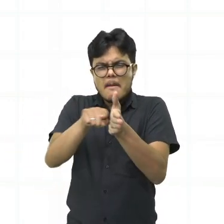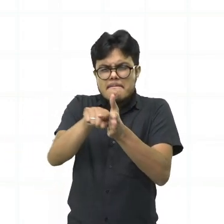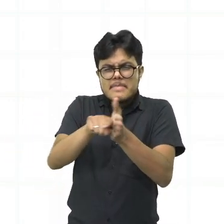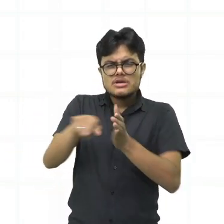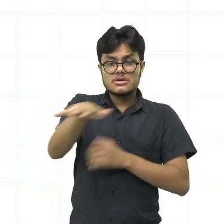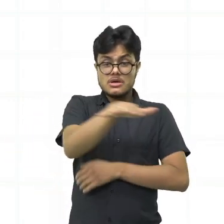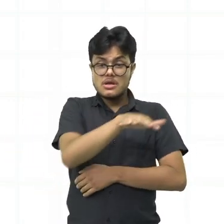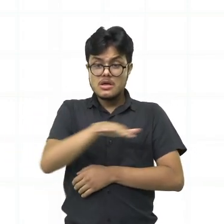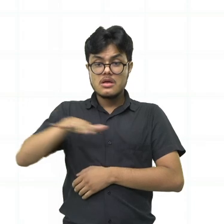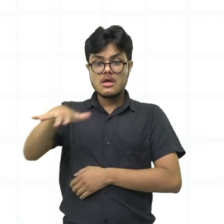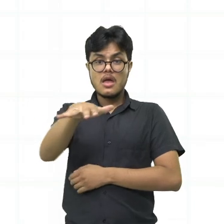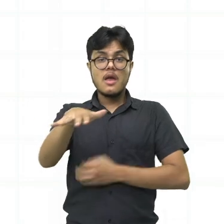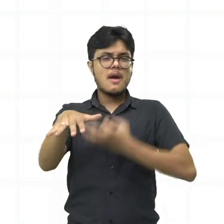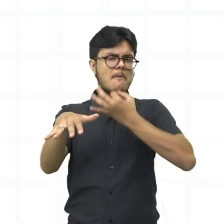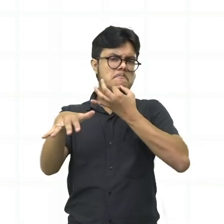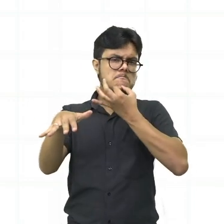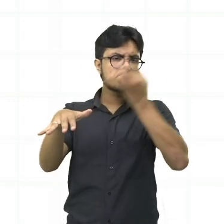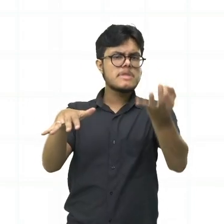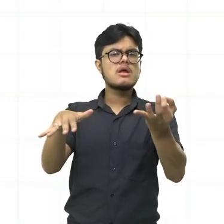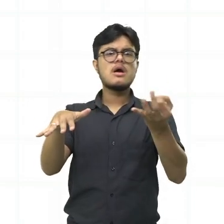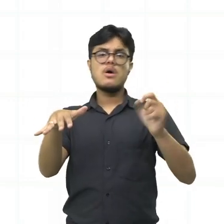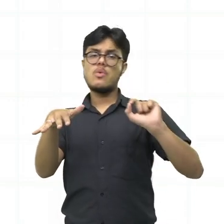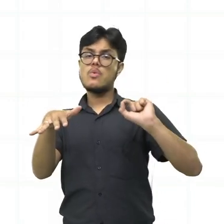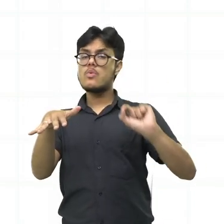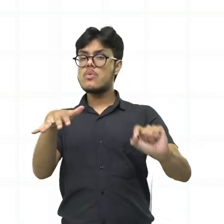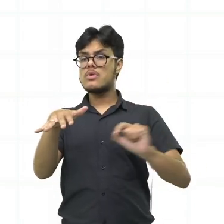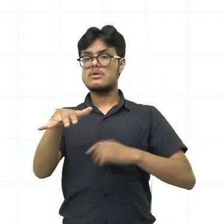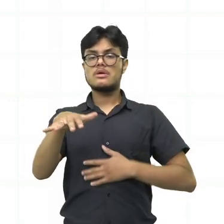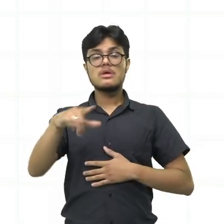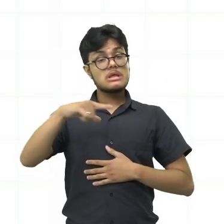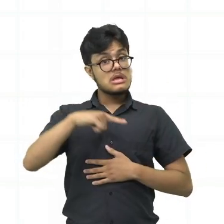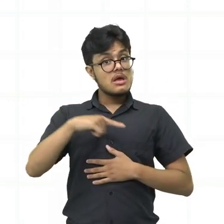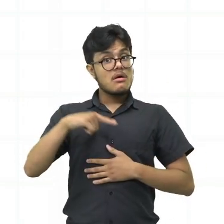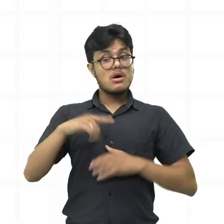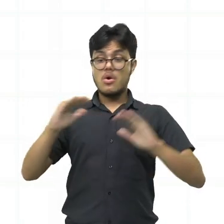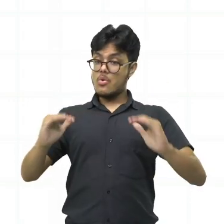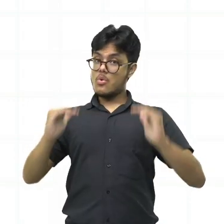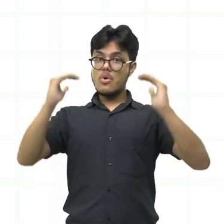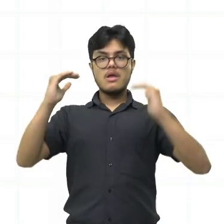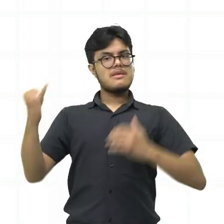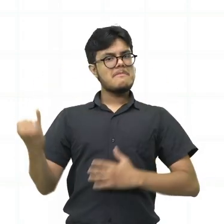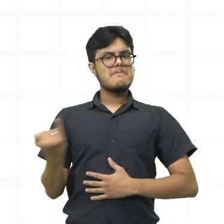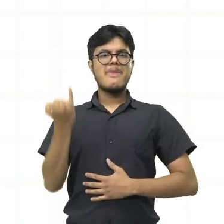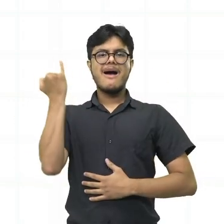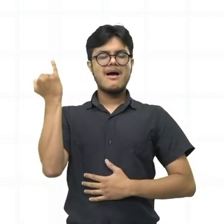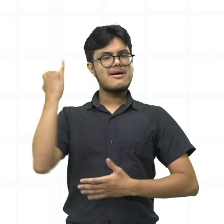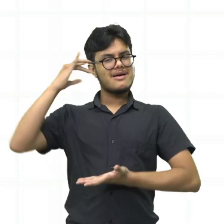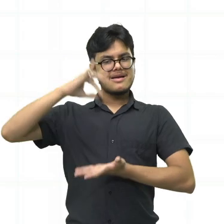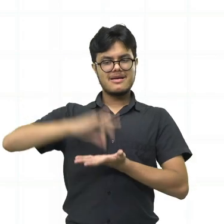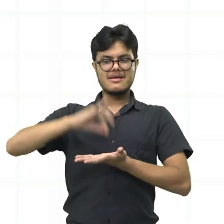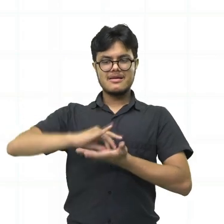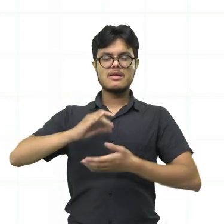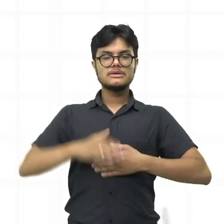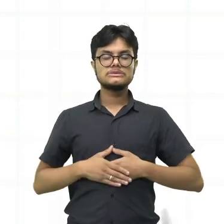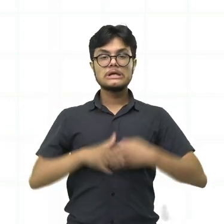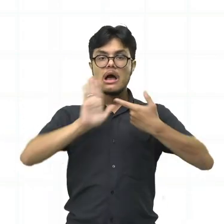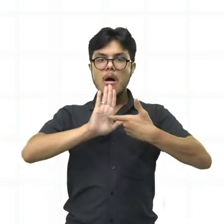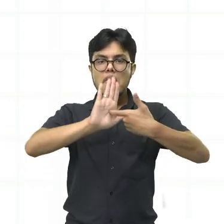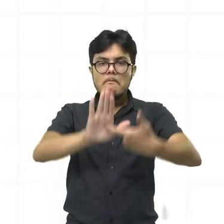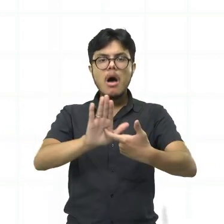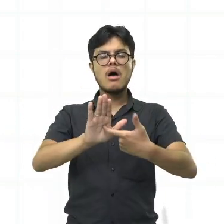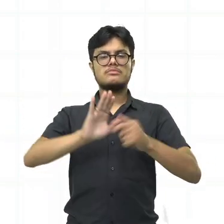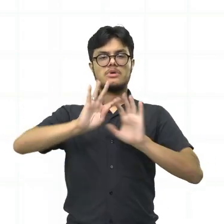essa opinião ela vai aparecer com bastante evidência, né? Eu